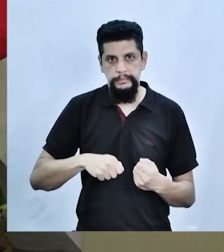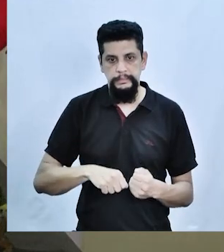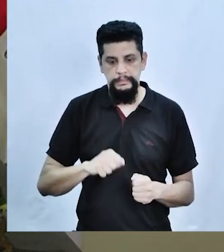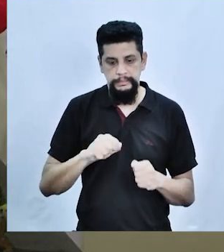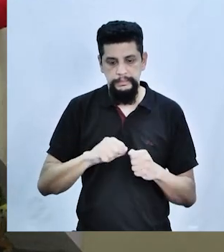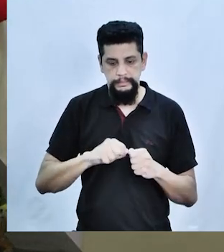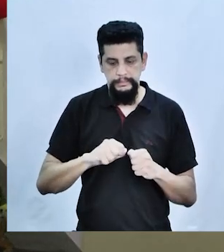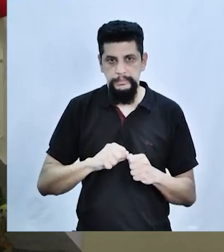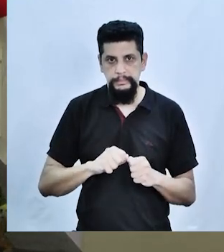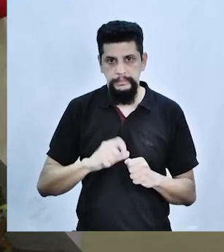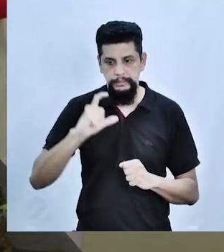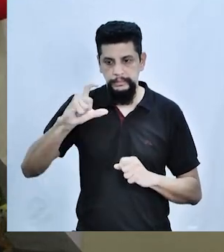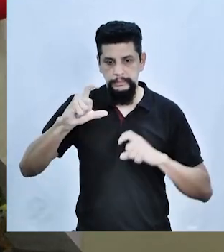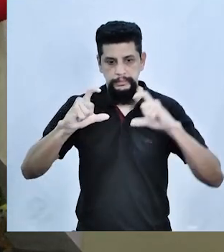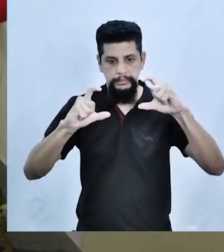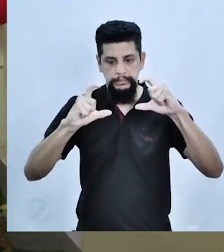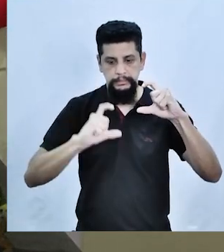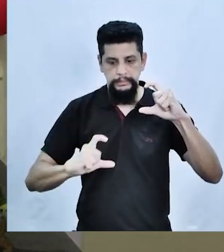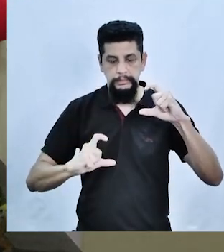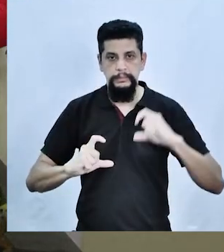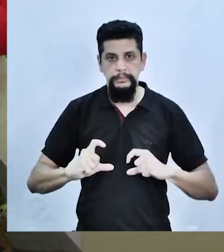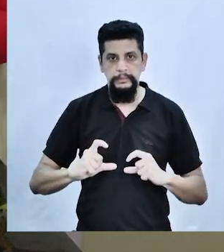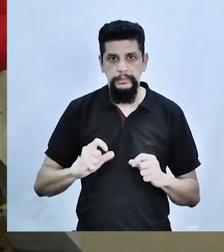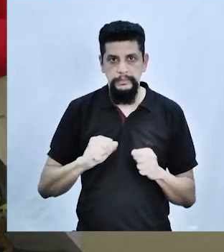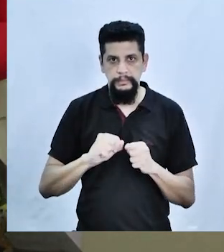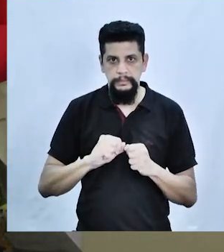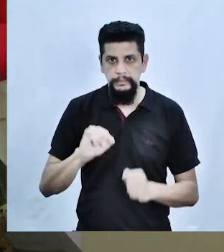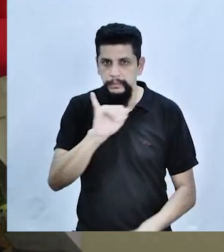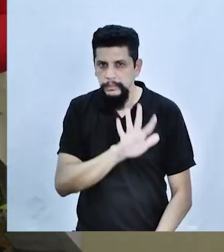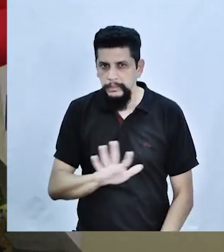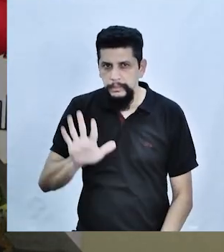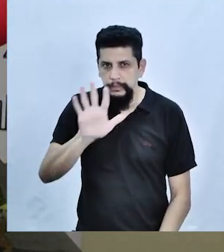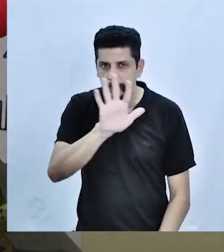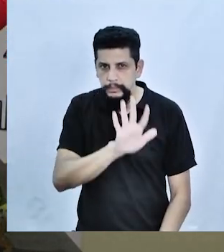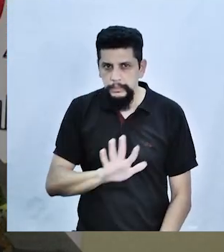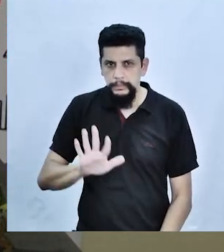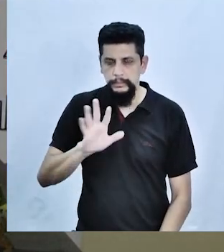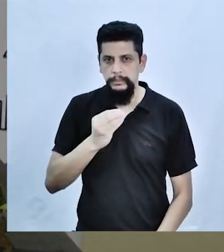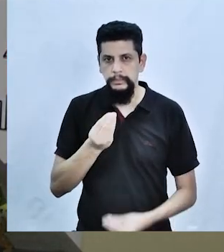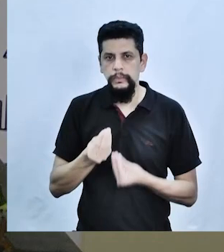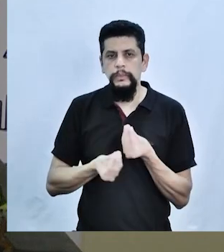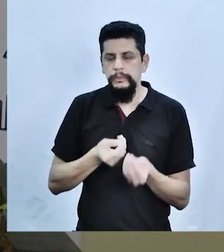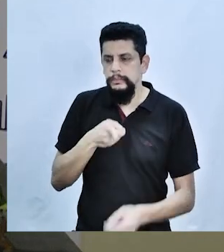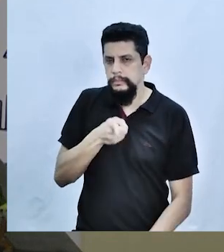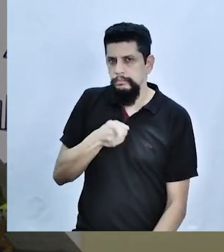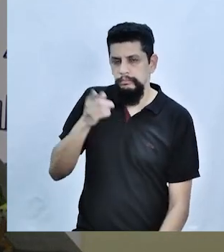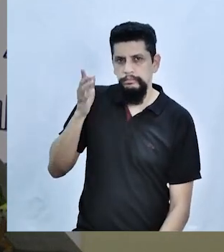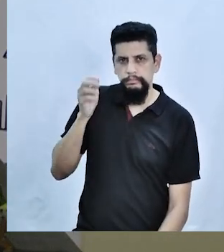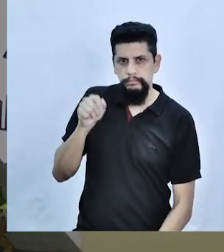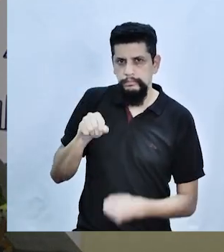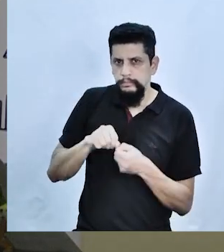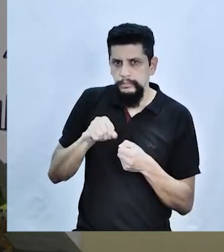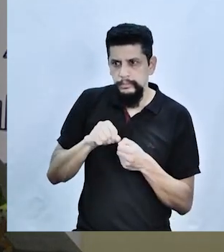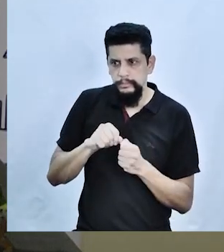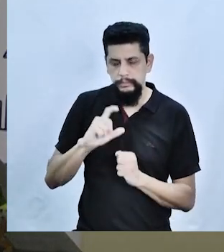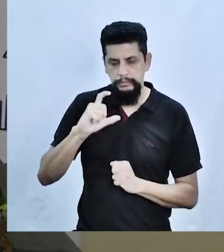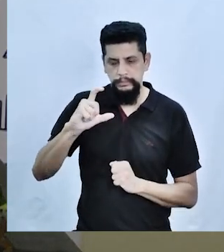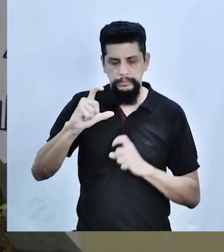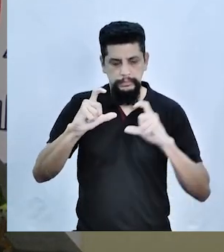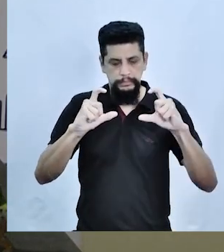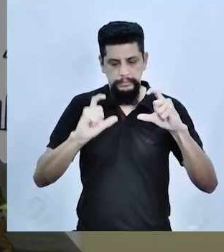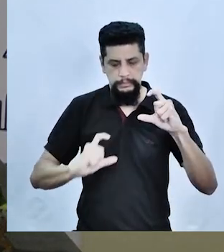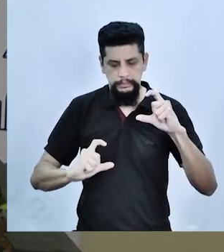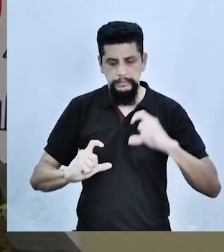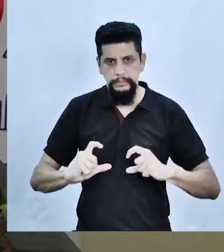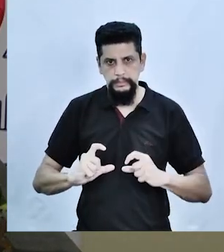precisamos montar e montar uma imagem só. Tá. Você sabe montar um quebra-cabeça? Como que você faz? Eu começo encaixando as